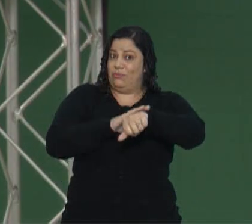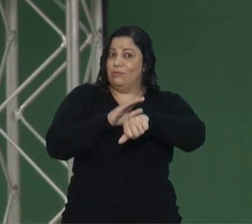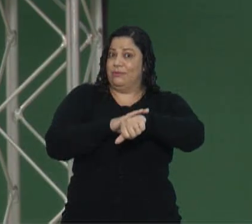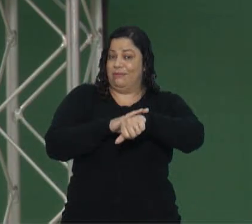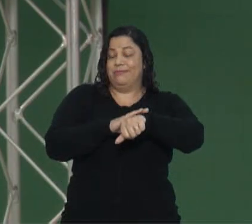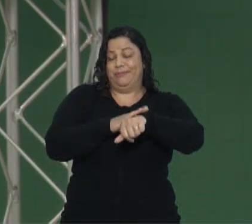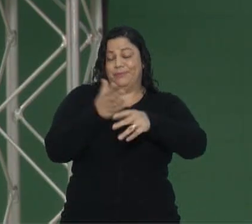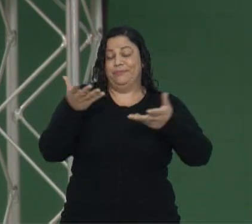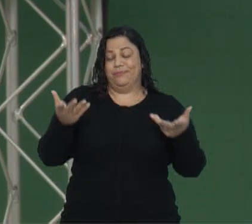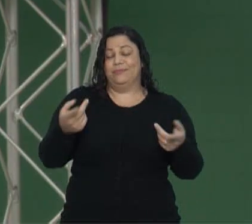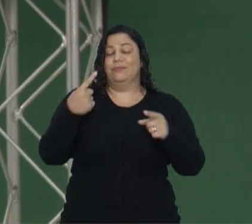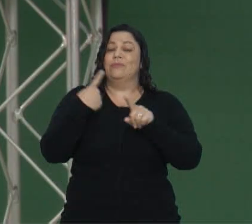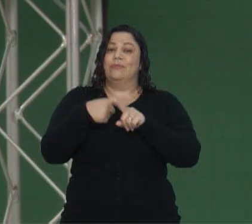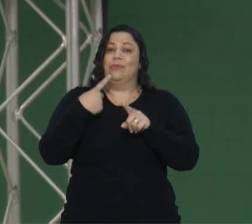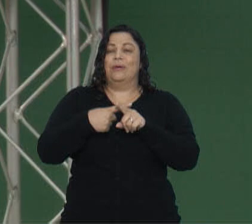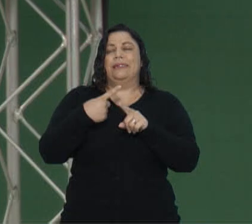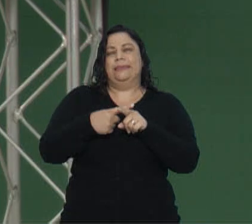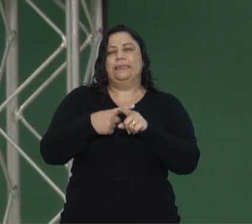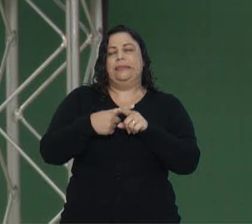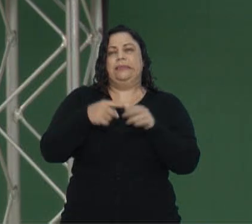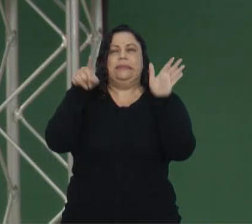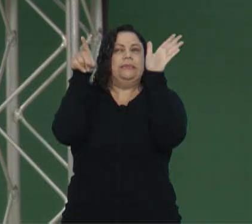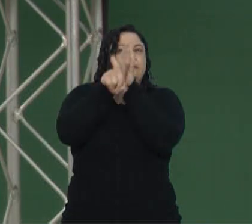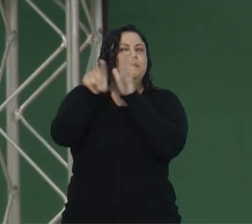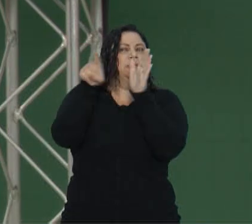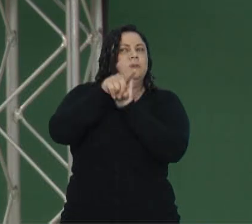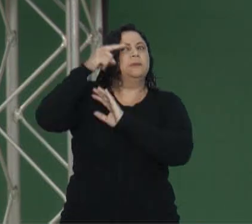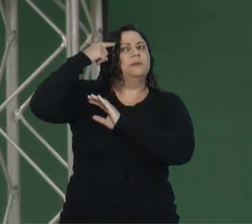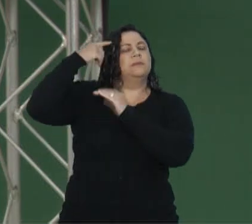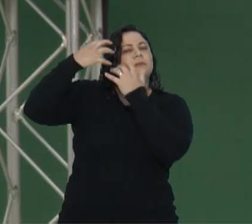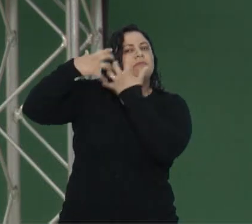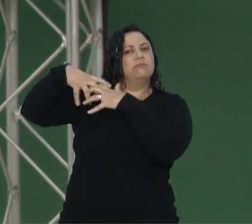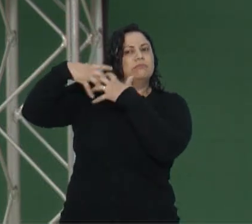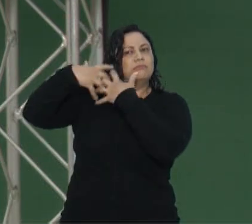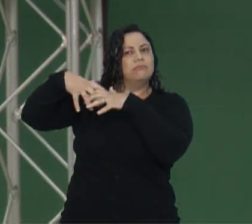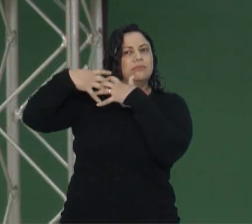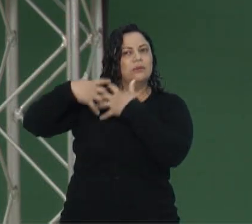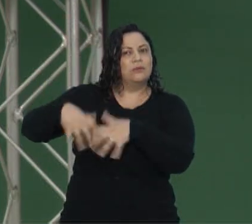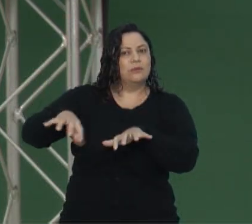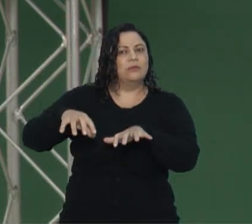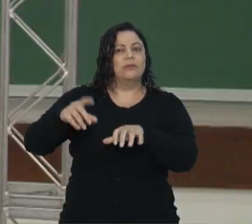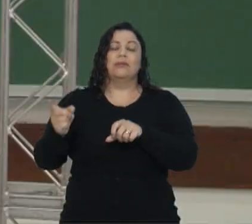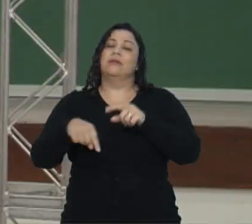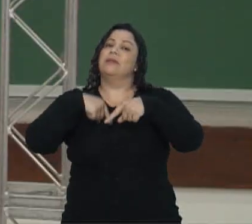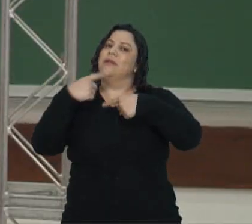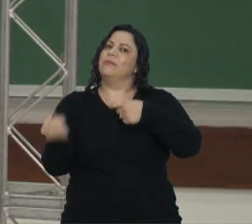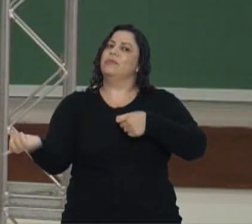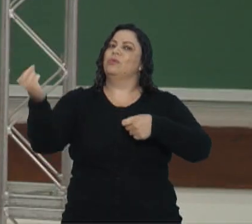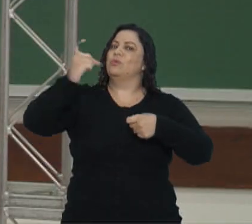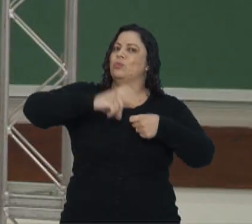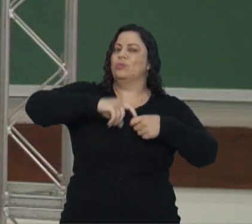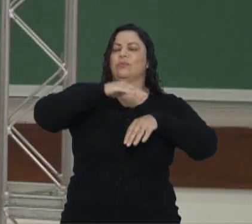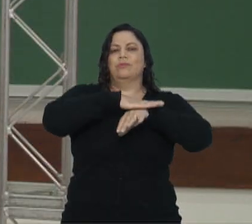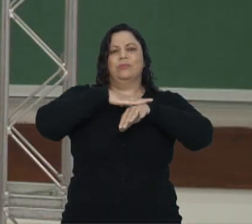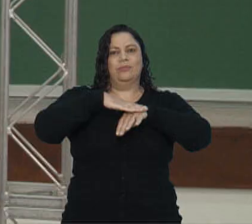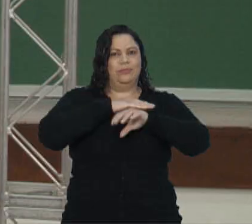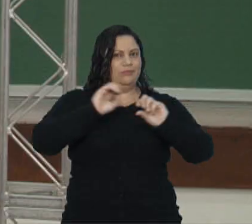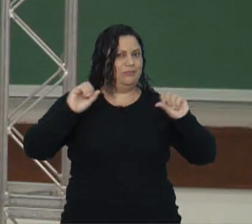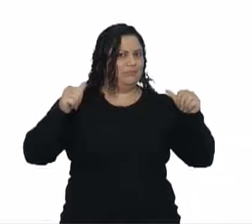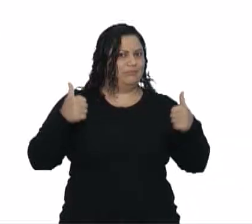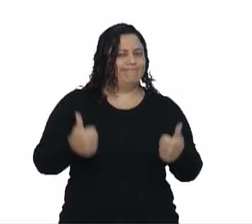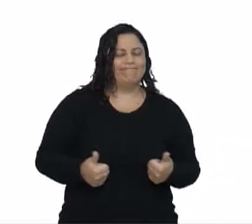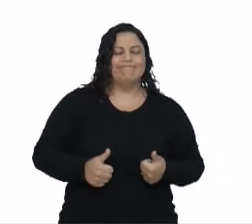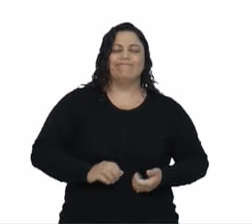mais filosófica, perguntas mais filosóficas aí para você pensar. E a gente volta para conversar sobre isso, tá bom? Vamos lá?